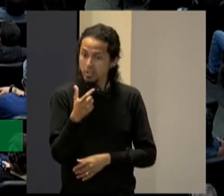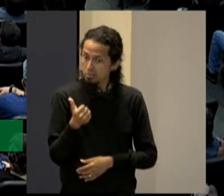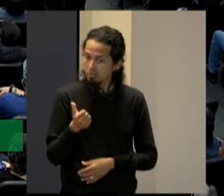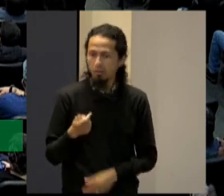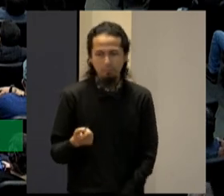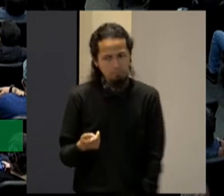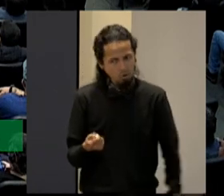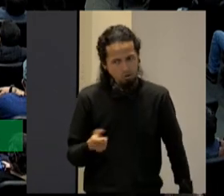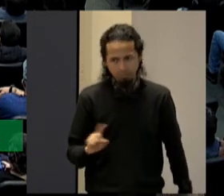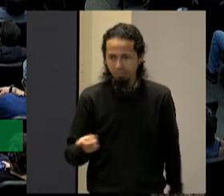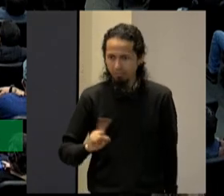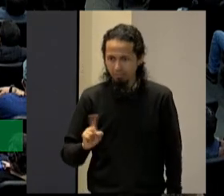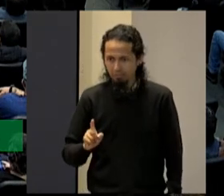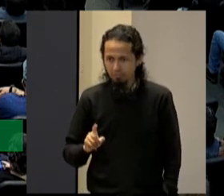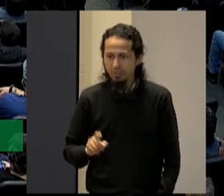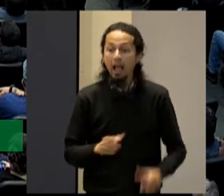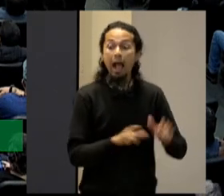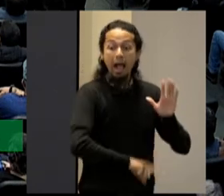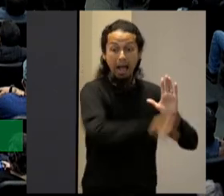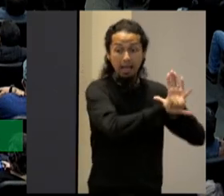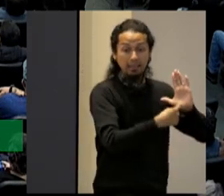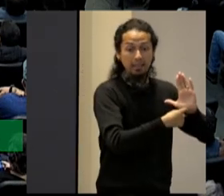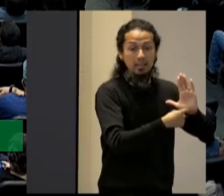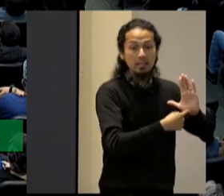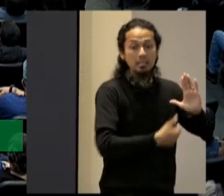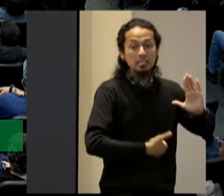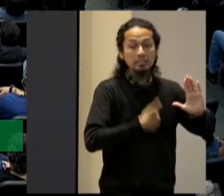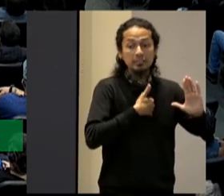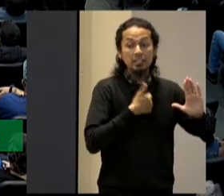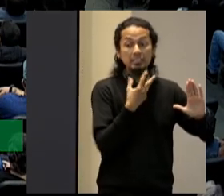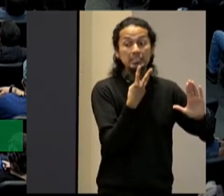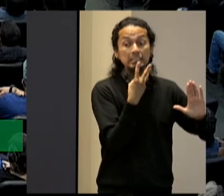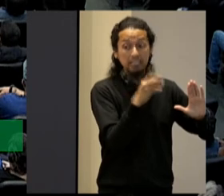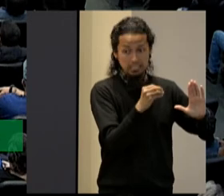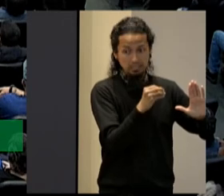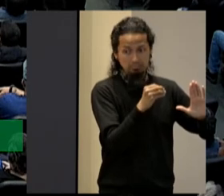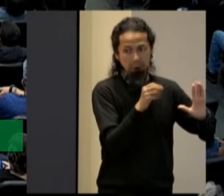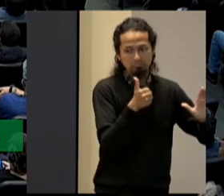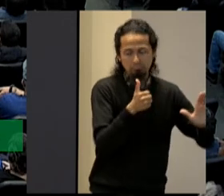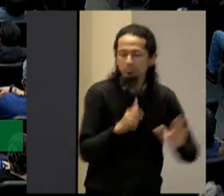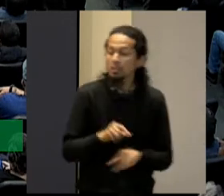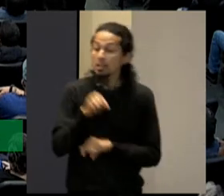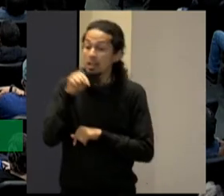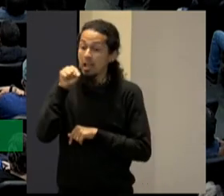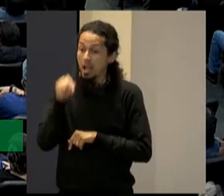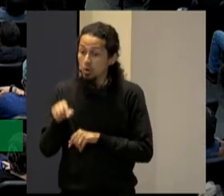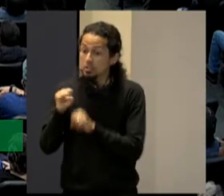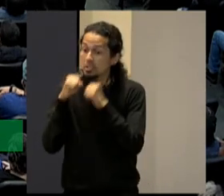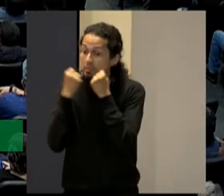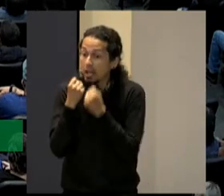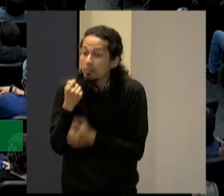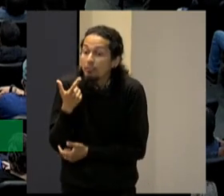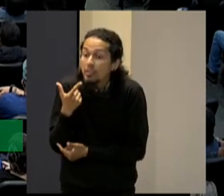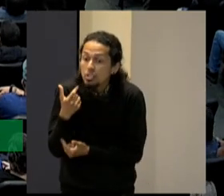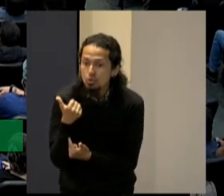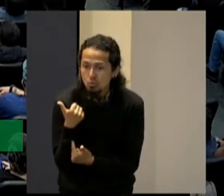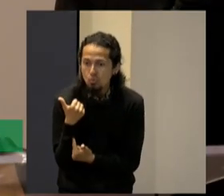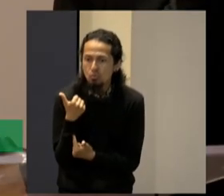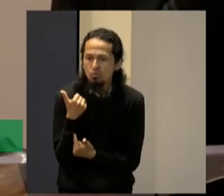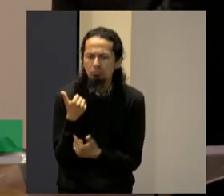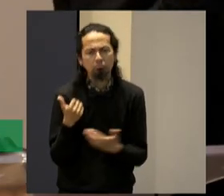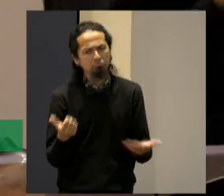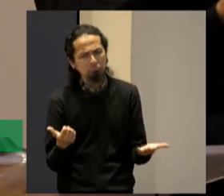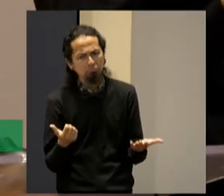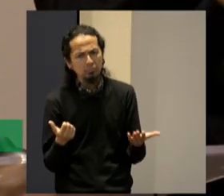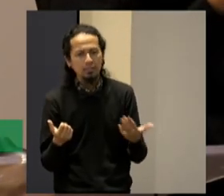estamos celebrando 30 anos da lei. Mas temos 21 anos nesse seminário. Nenhuma outra rede que eu conheça, e olha que eu